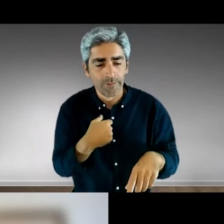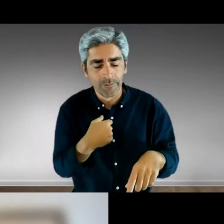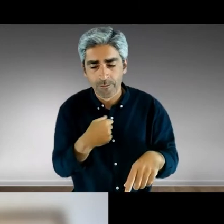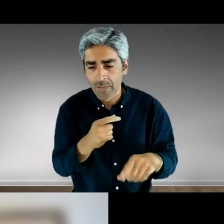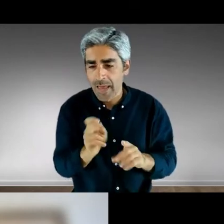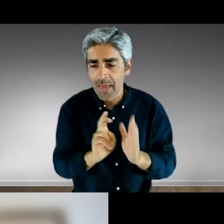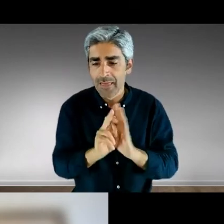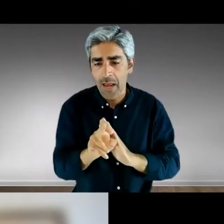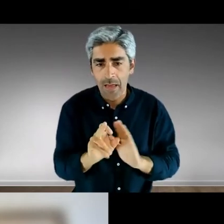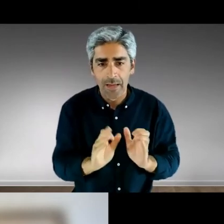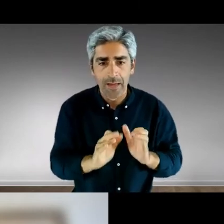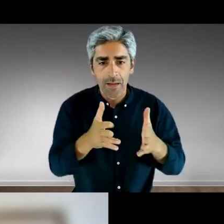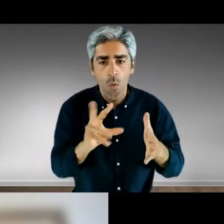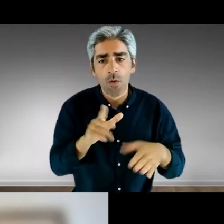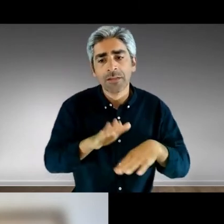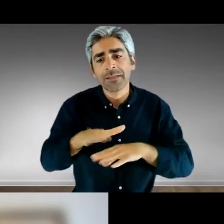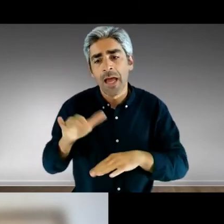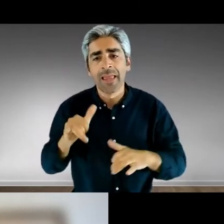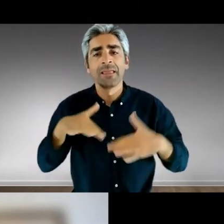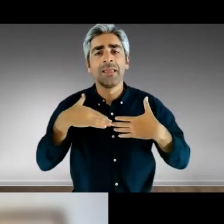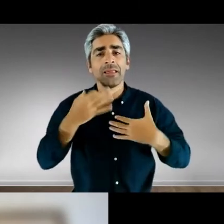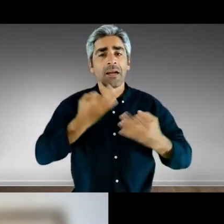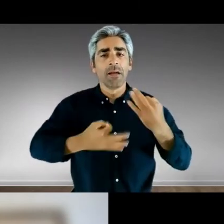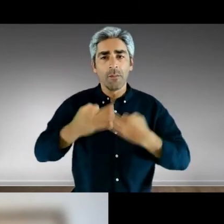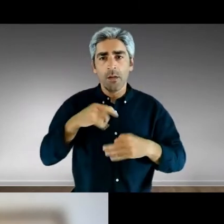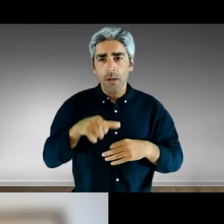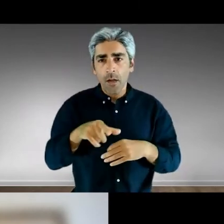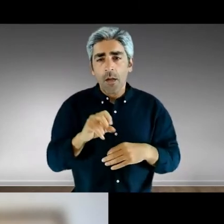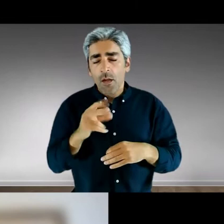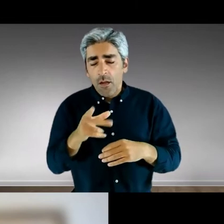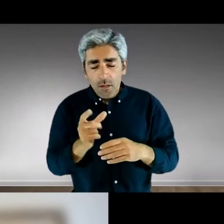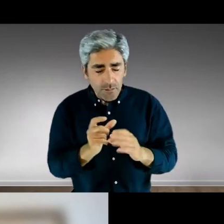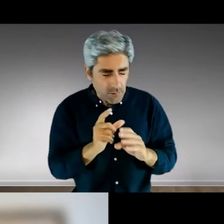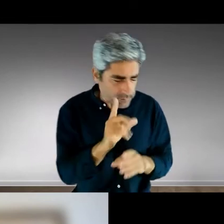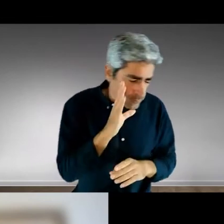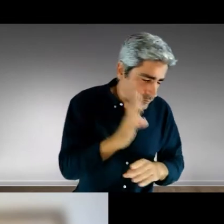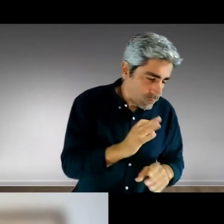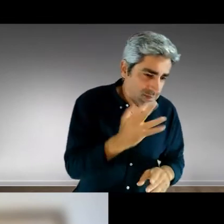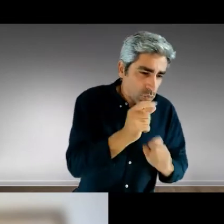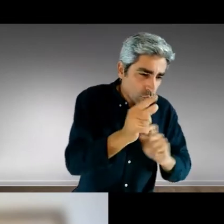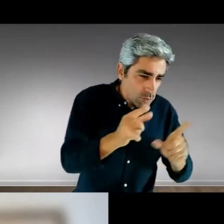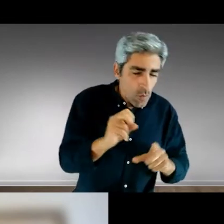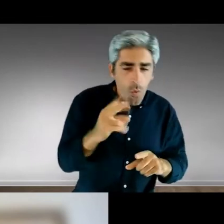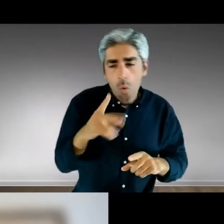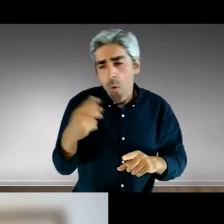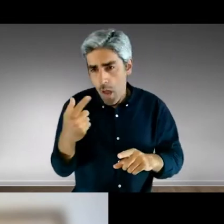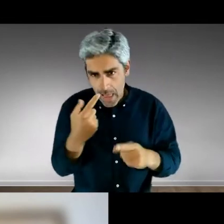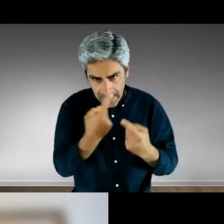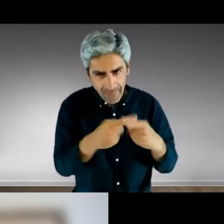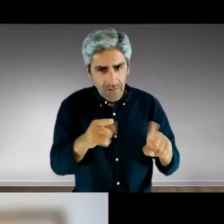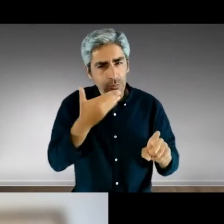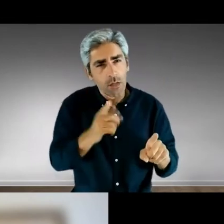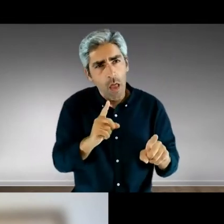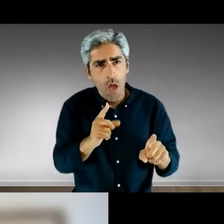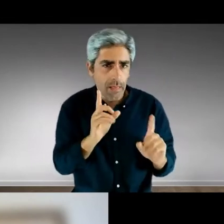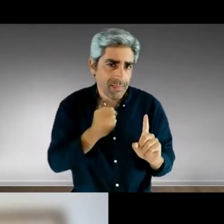check-in ou num check-out do internamento, de um check-in ou de check-out de um hotel de 5 estrelas, se calhar não, e estamos a